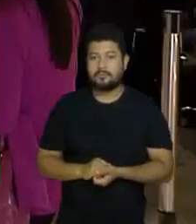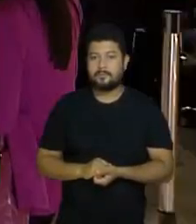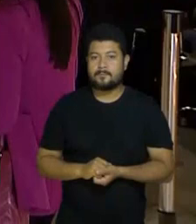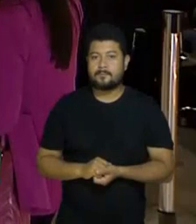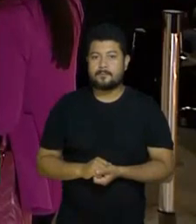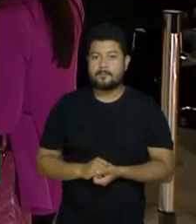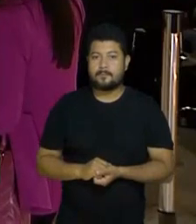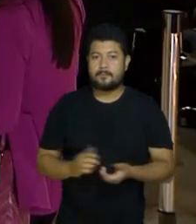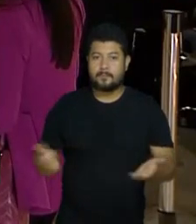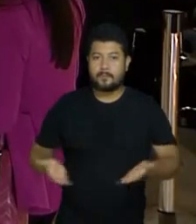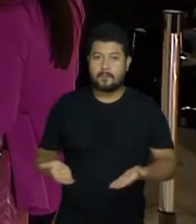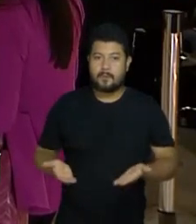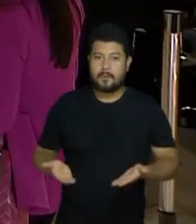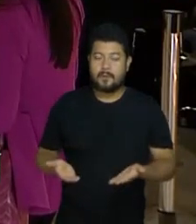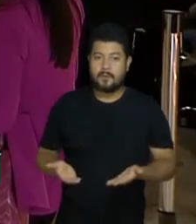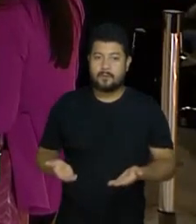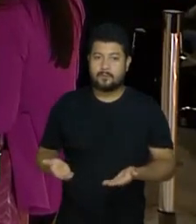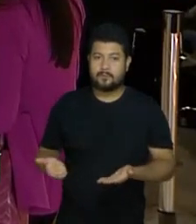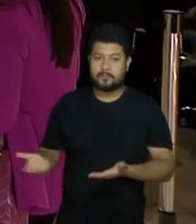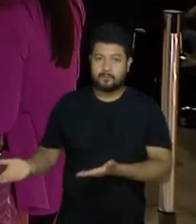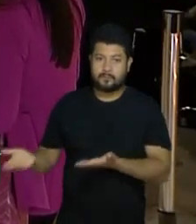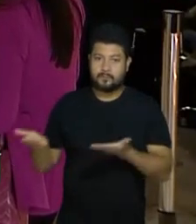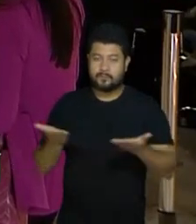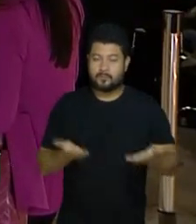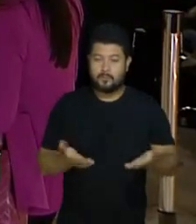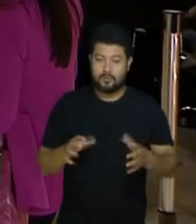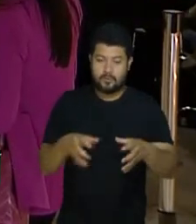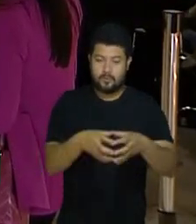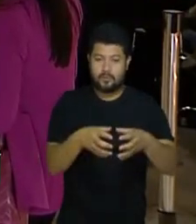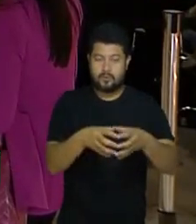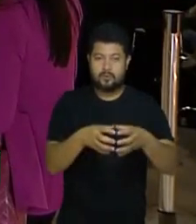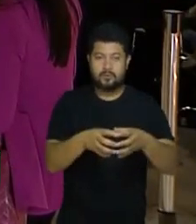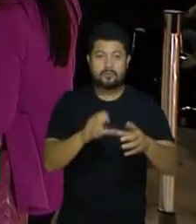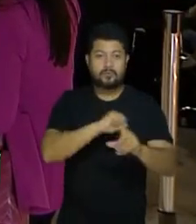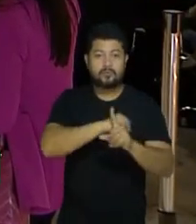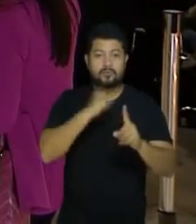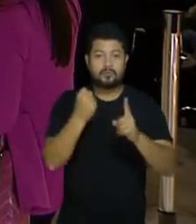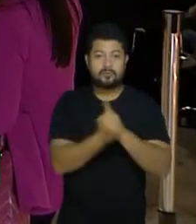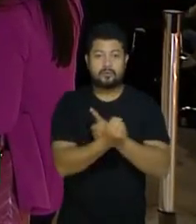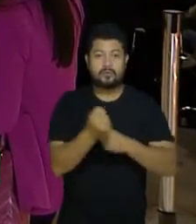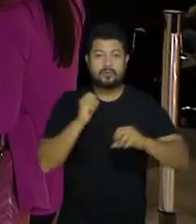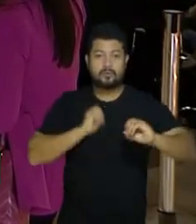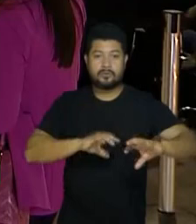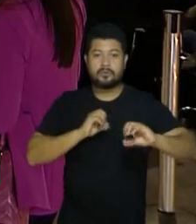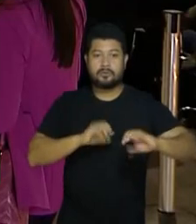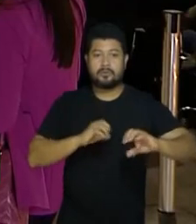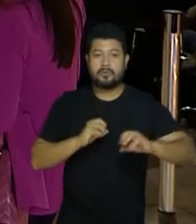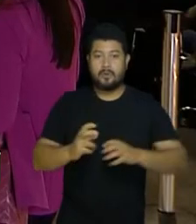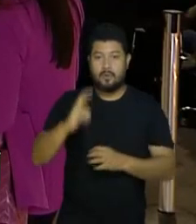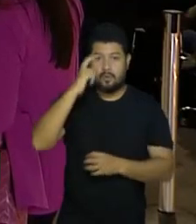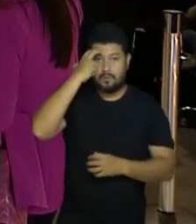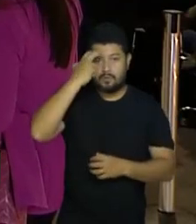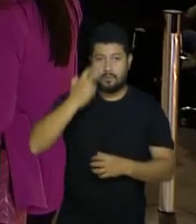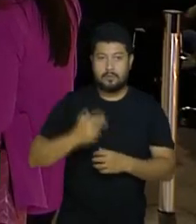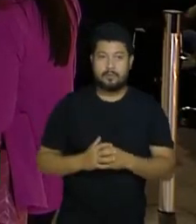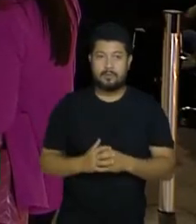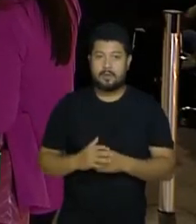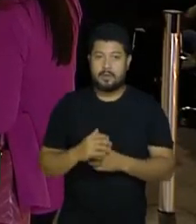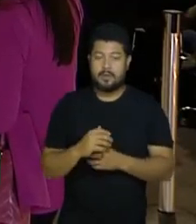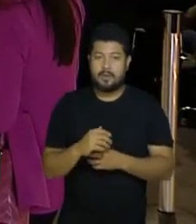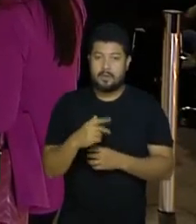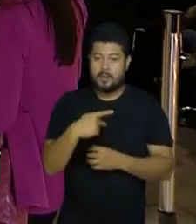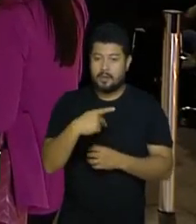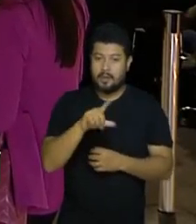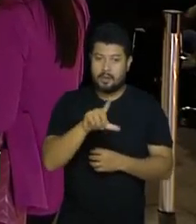Agora vamos ouvir o grupo Socioeducacional e Cultural Latarte. Tema sobre